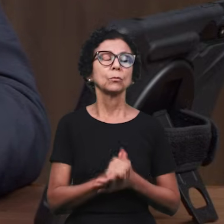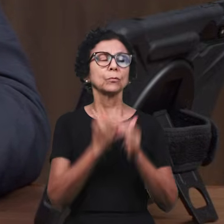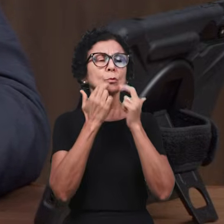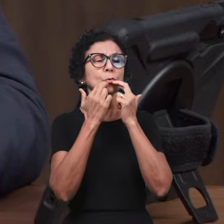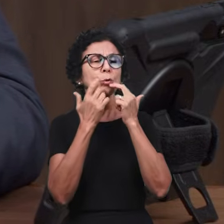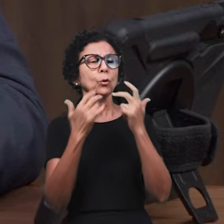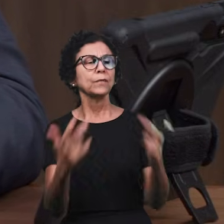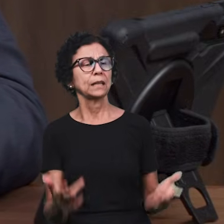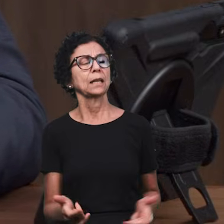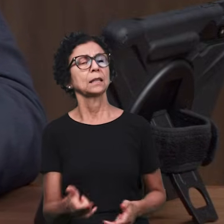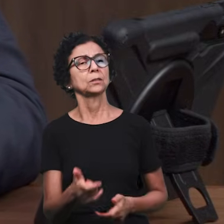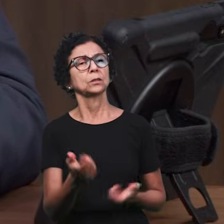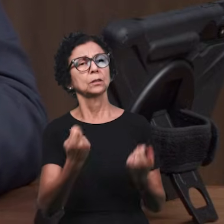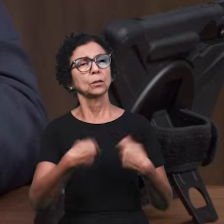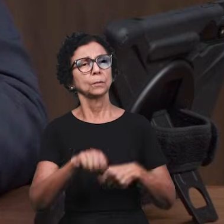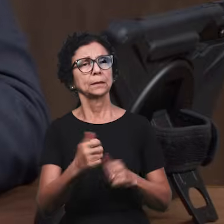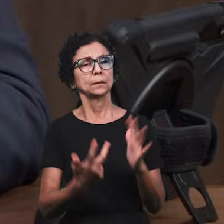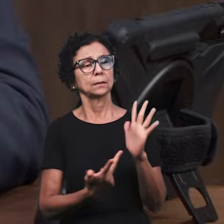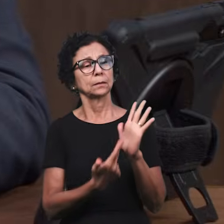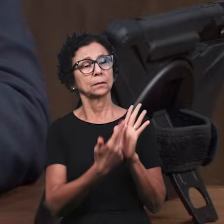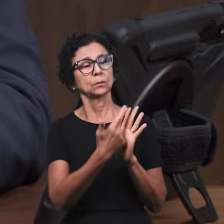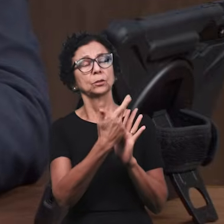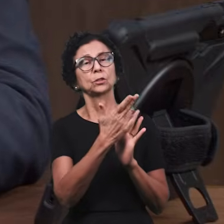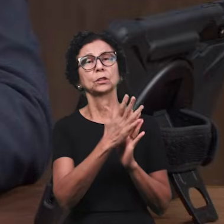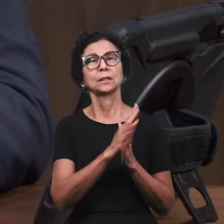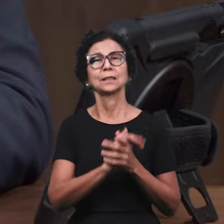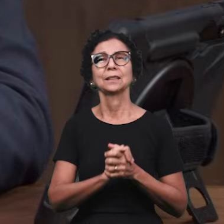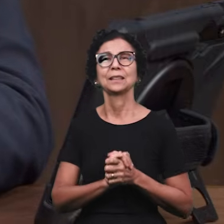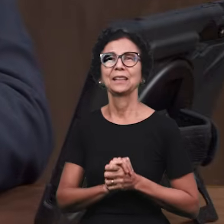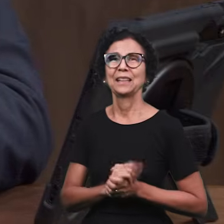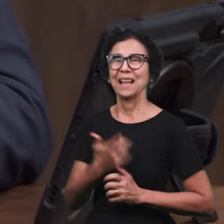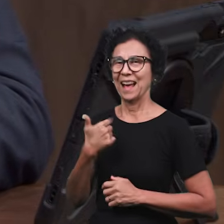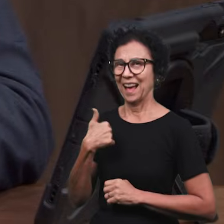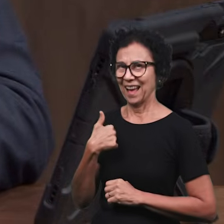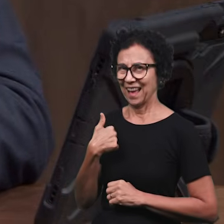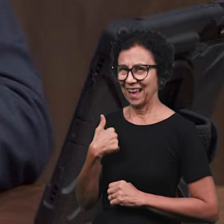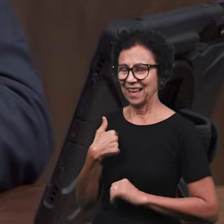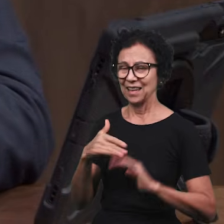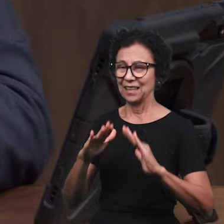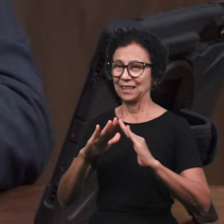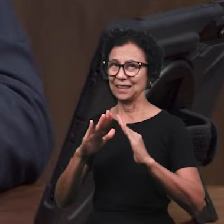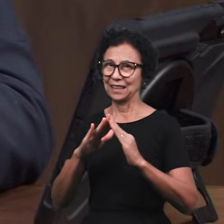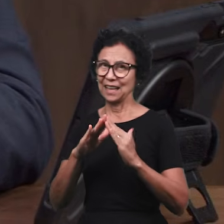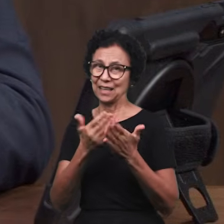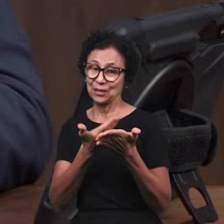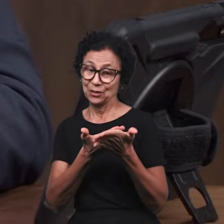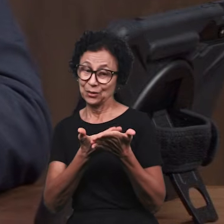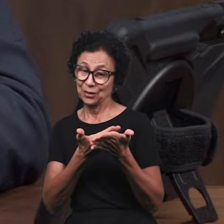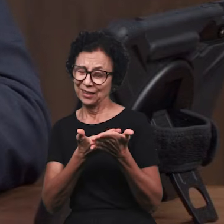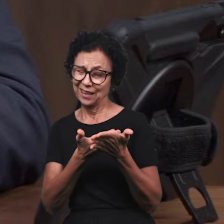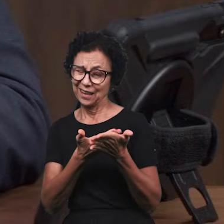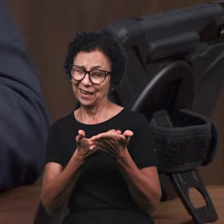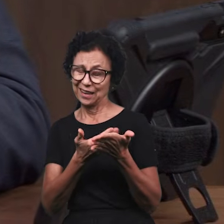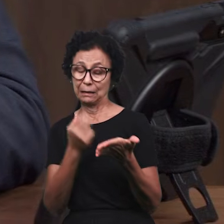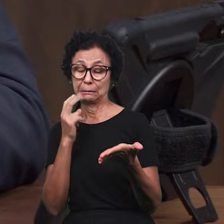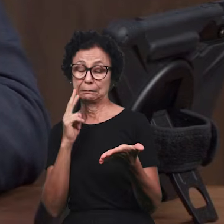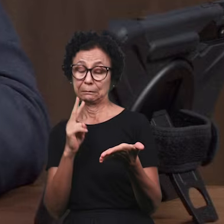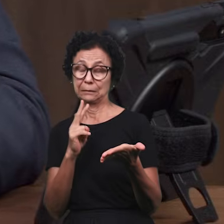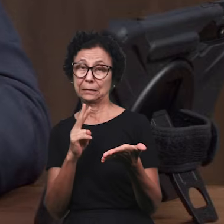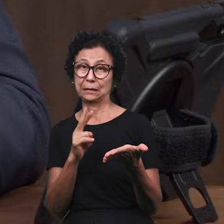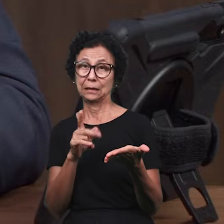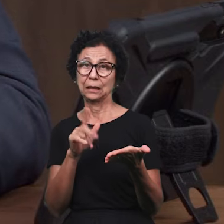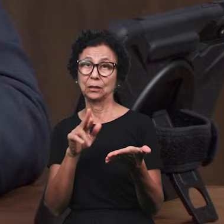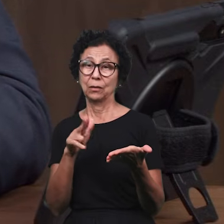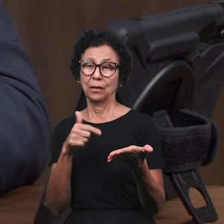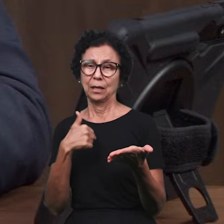é cirúrgico, né? Eu fiz meu dever de casa, tá? Antes de vir para cá, não é minha área, mas eu dei uma olhada. Eu